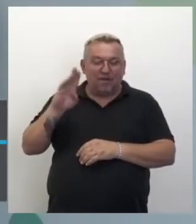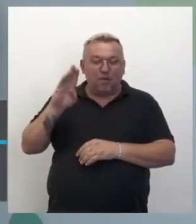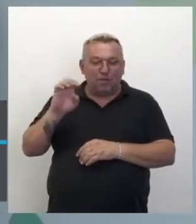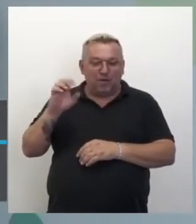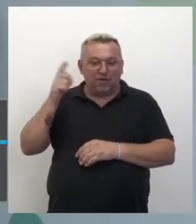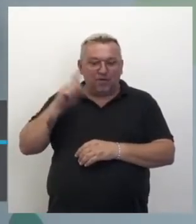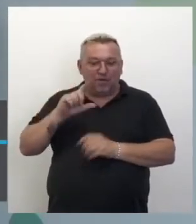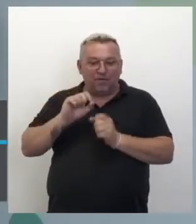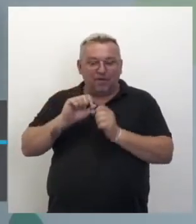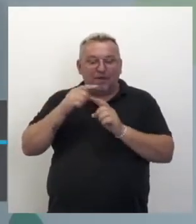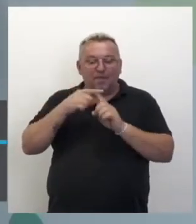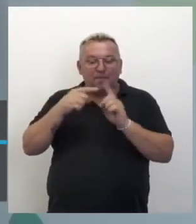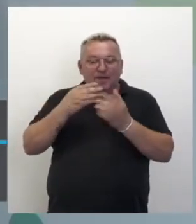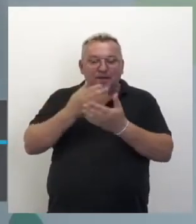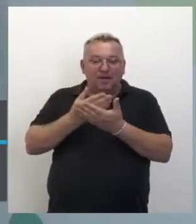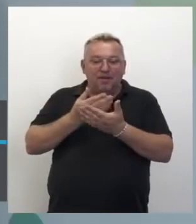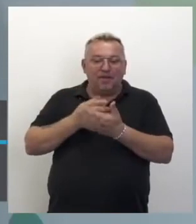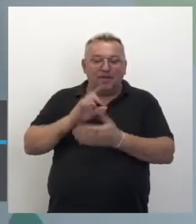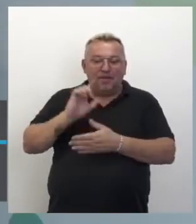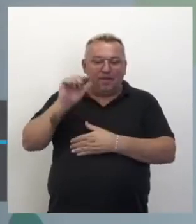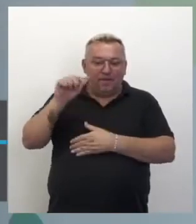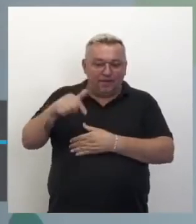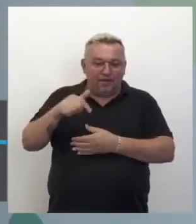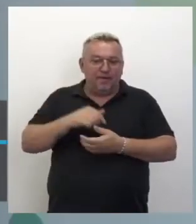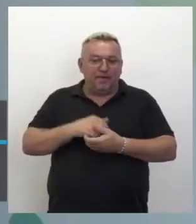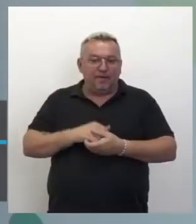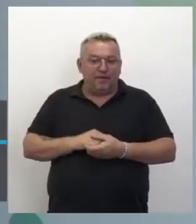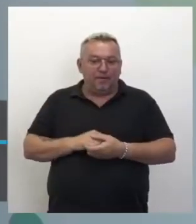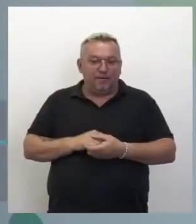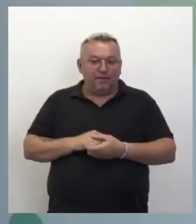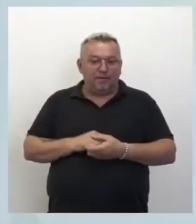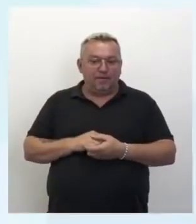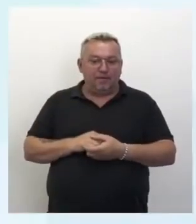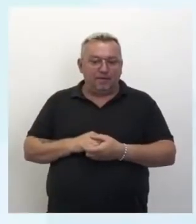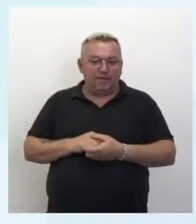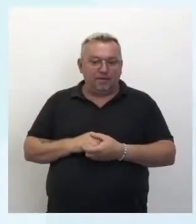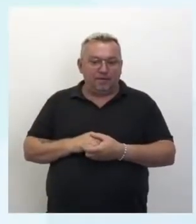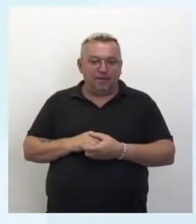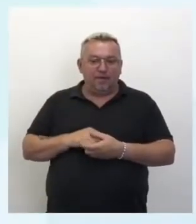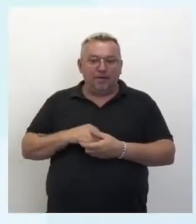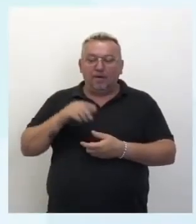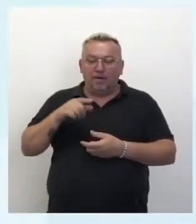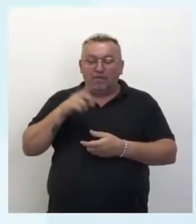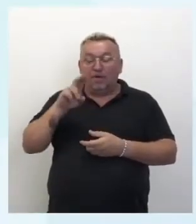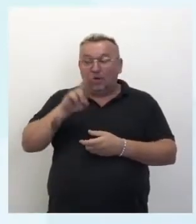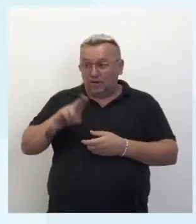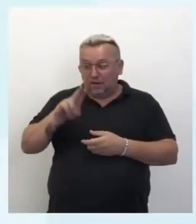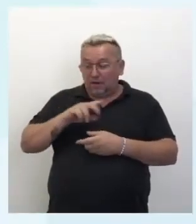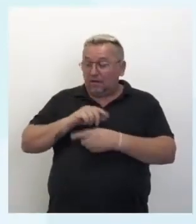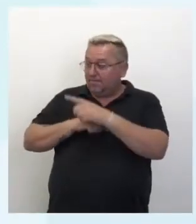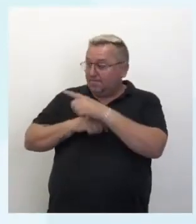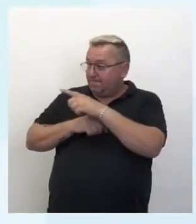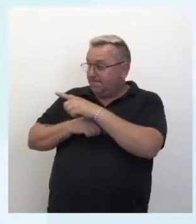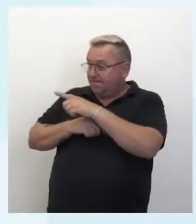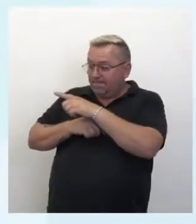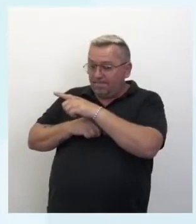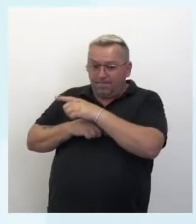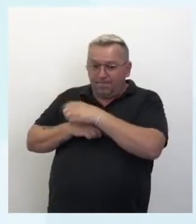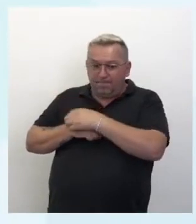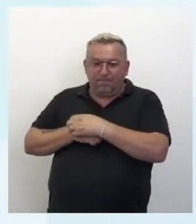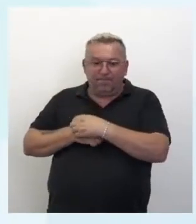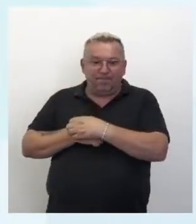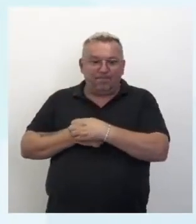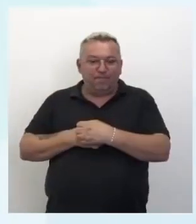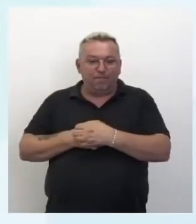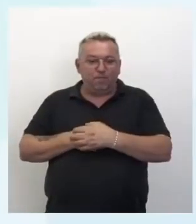metade da aula. Tá? Depois desse am, is e are, você vai usar o going to, certo? Esse to aqui, ele é bem fraquinho, né, João? Não vai falar